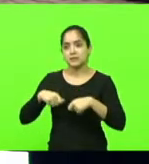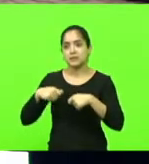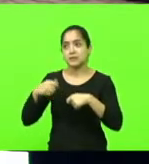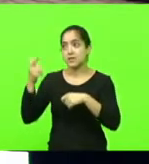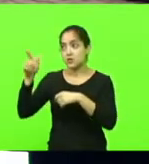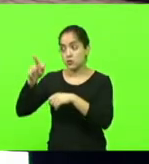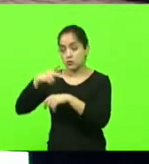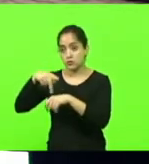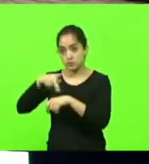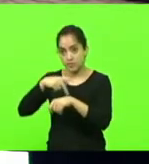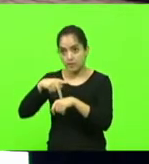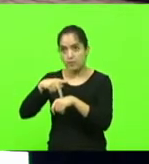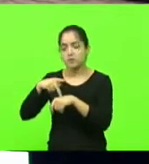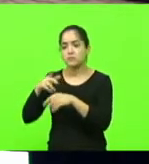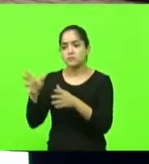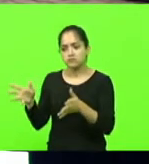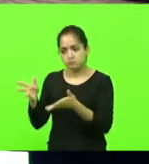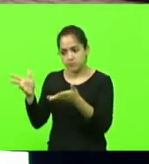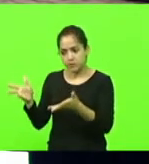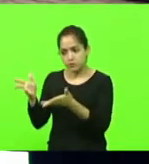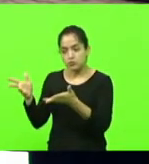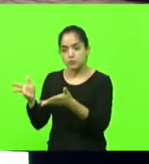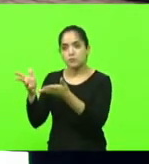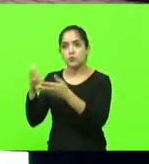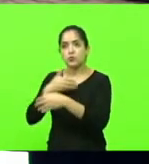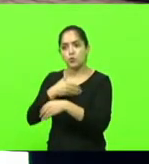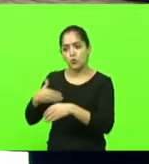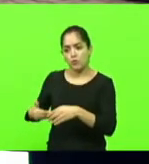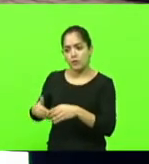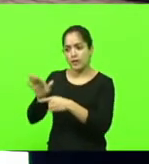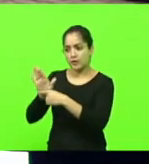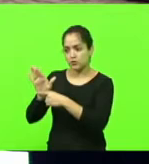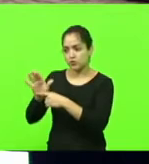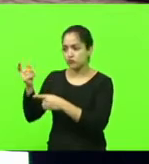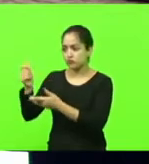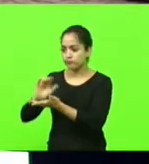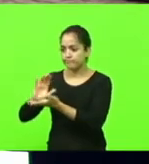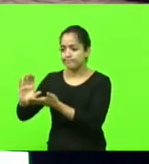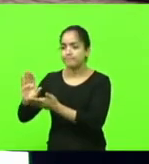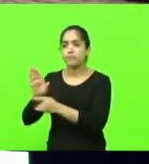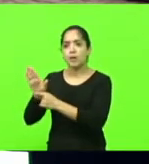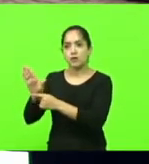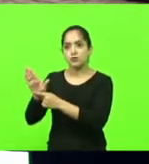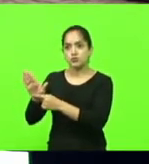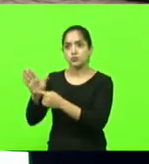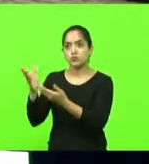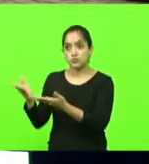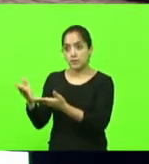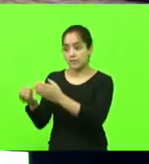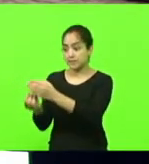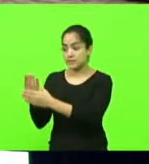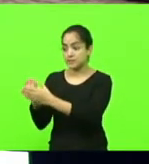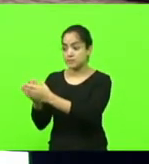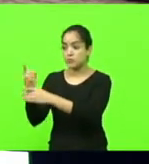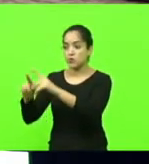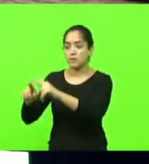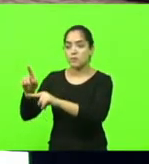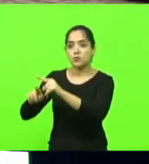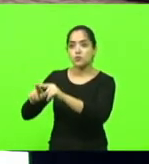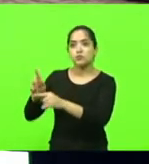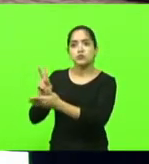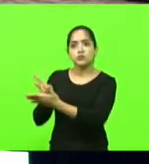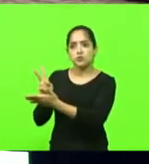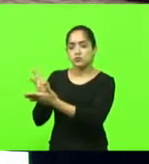os estados estimulam, o governo estimula, dá recurso, dá subsídio para que esses produtos não saiam,